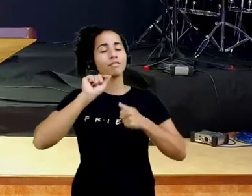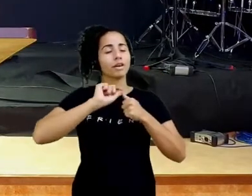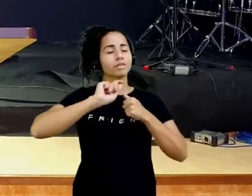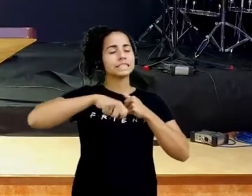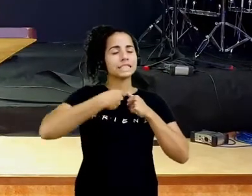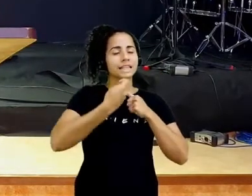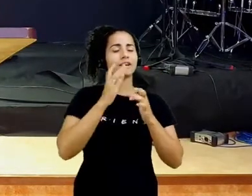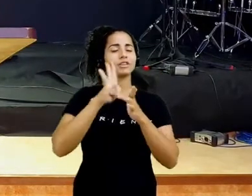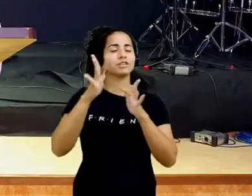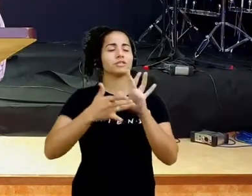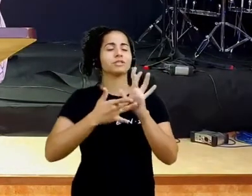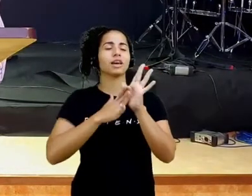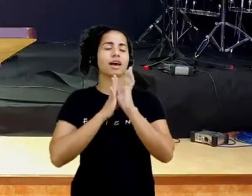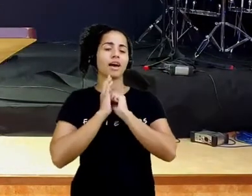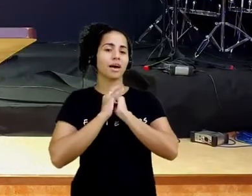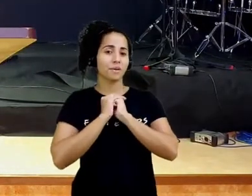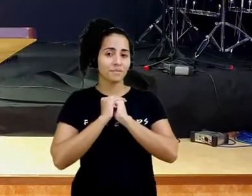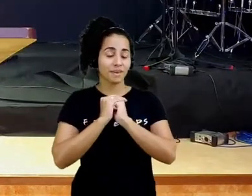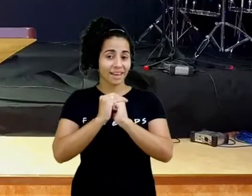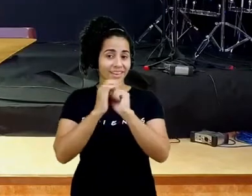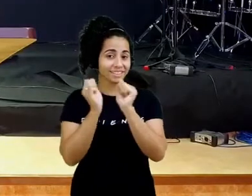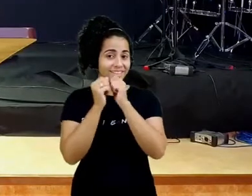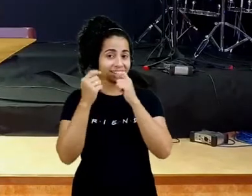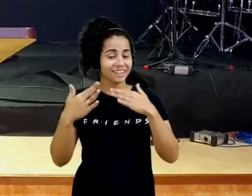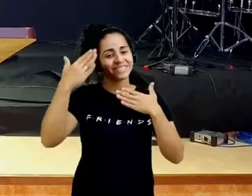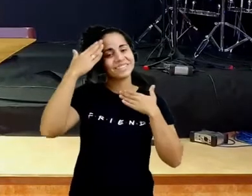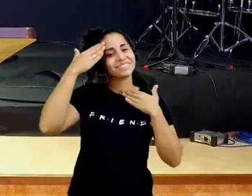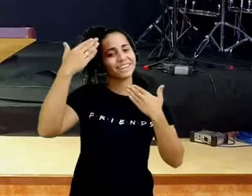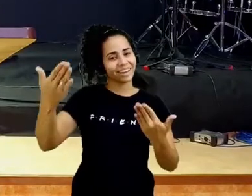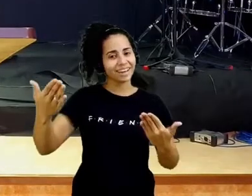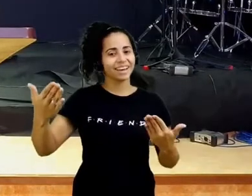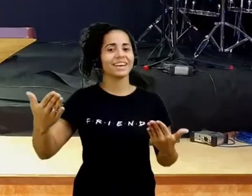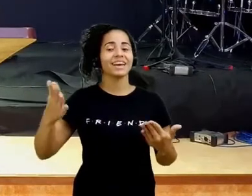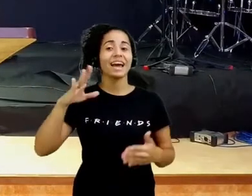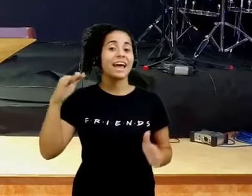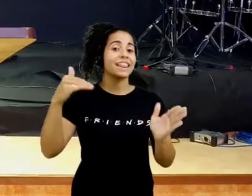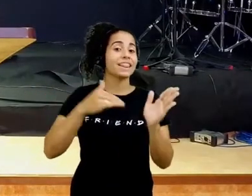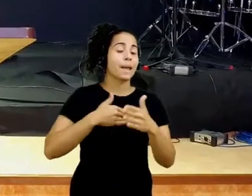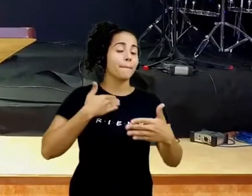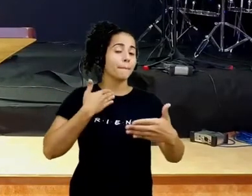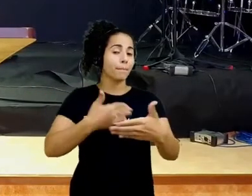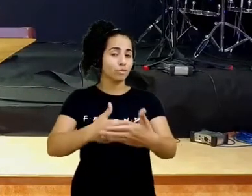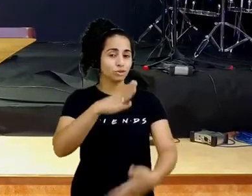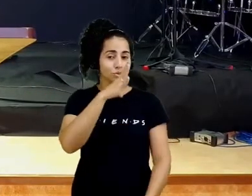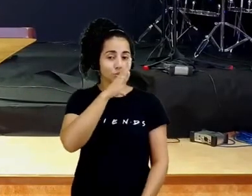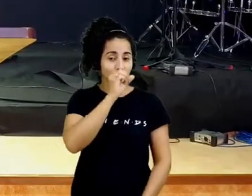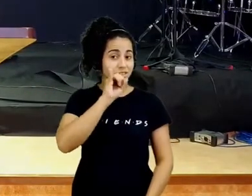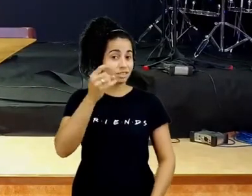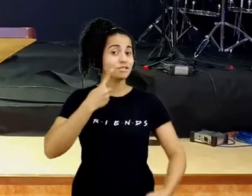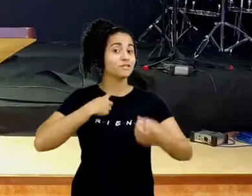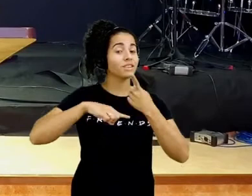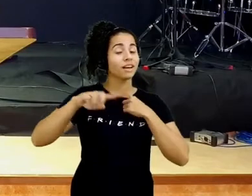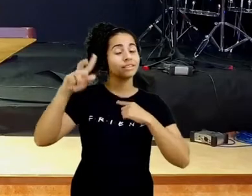faço em nome do Senhor Jesus. Amém. Glória a Deus. Obrigado, queridos, e até sábado, se Deus assim